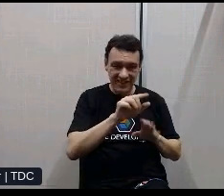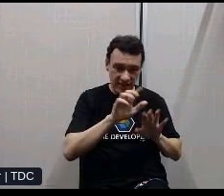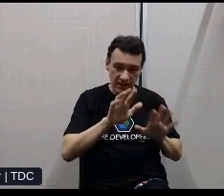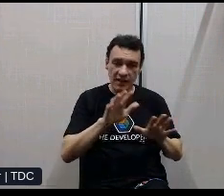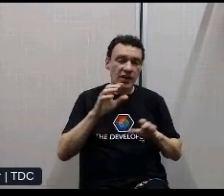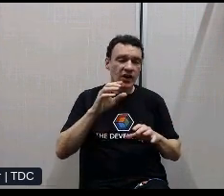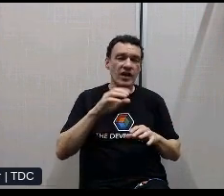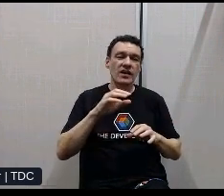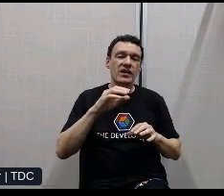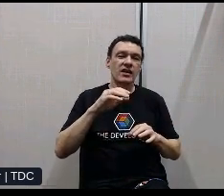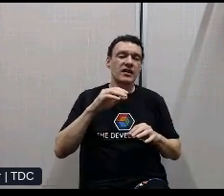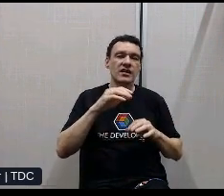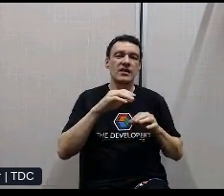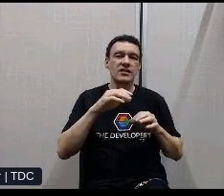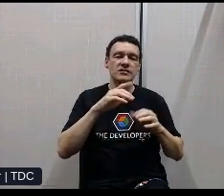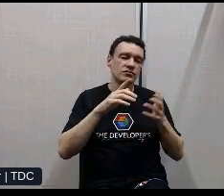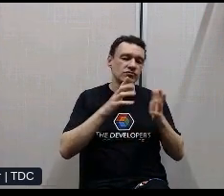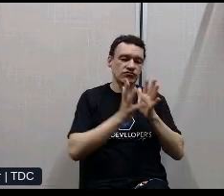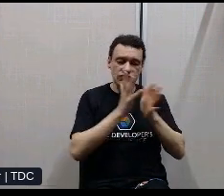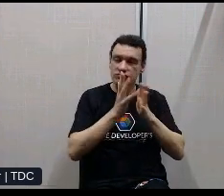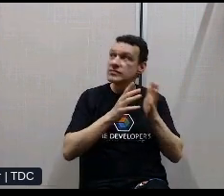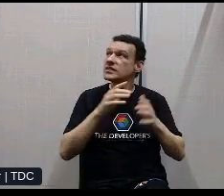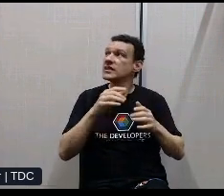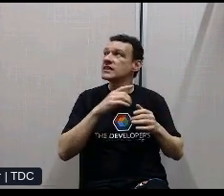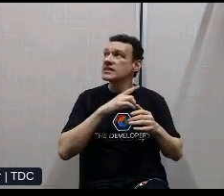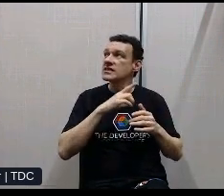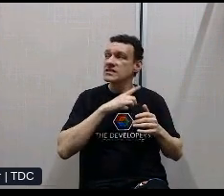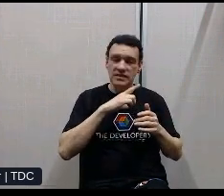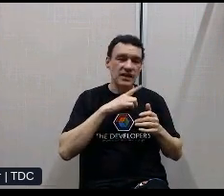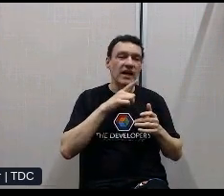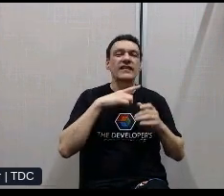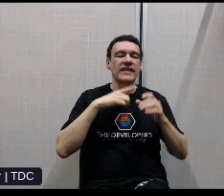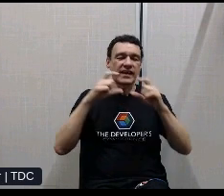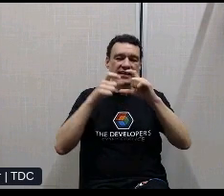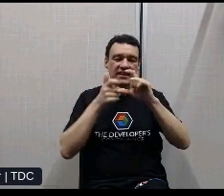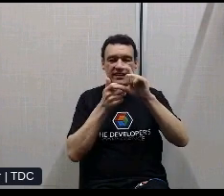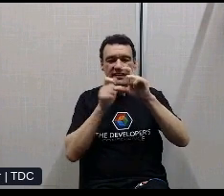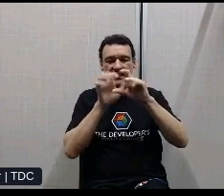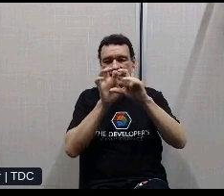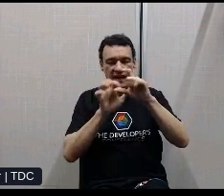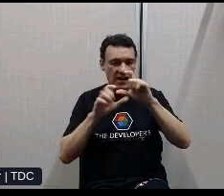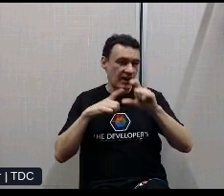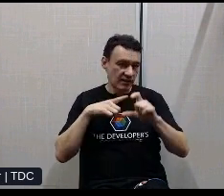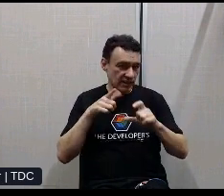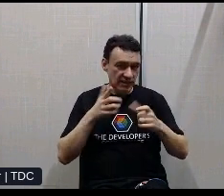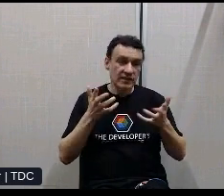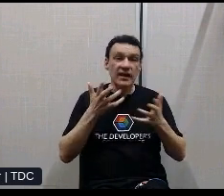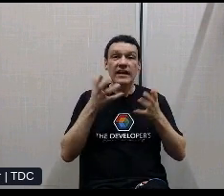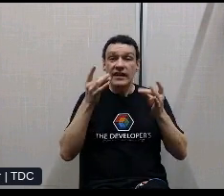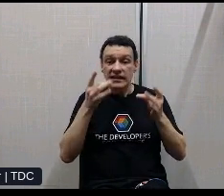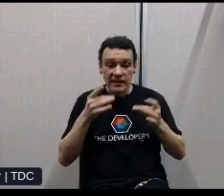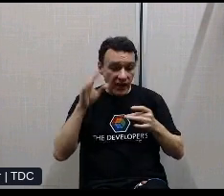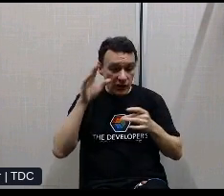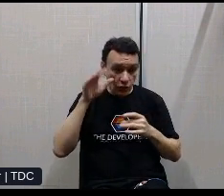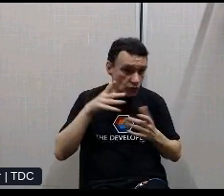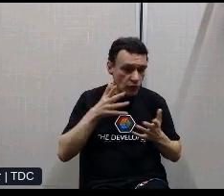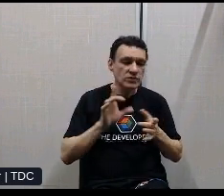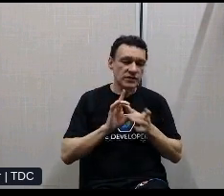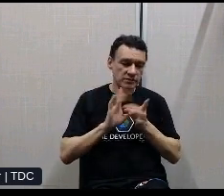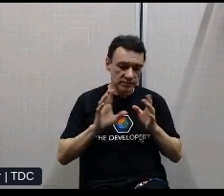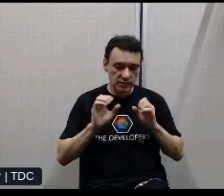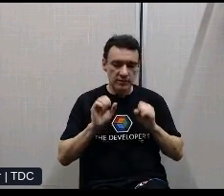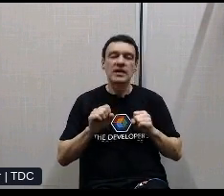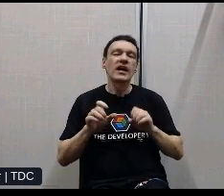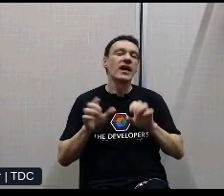e o americano. Tem aqui o QR Code, se alguém quiser um pouquinho mais detalhes. A gente também tem o Be My